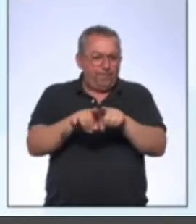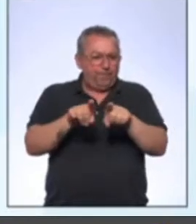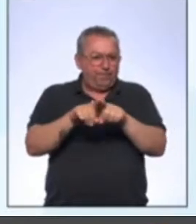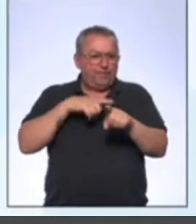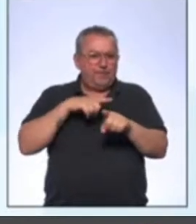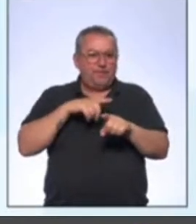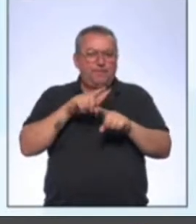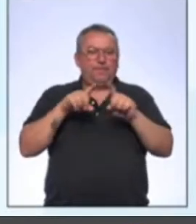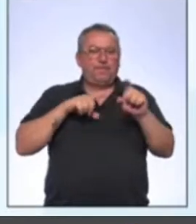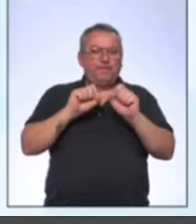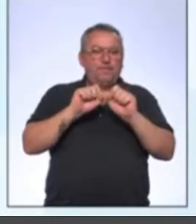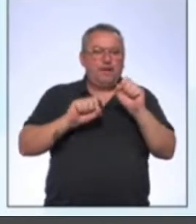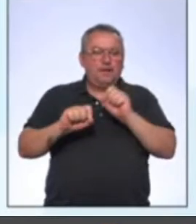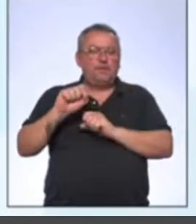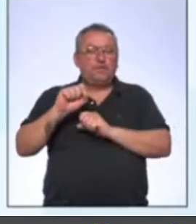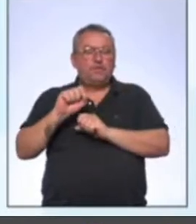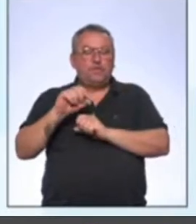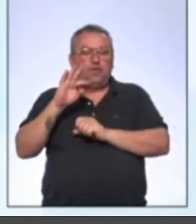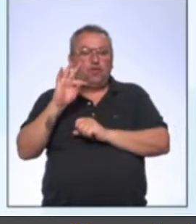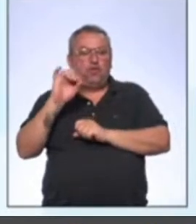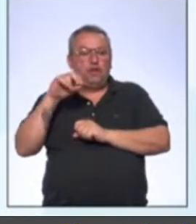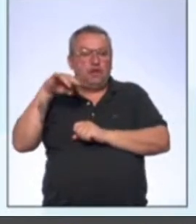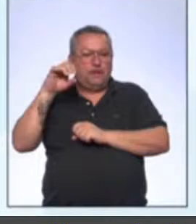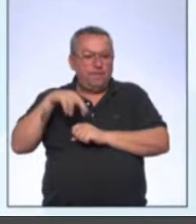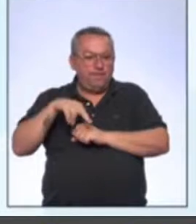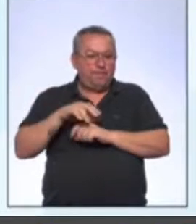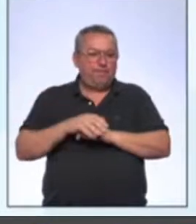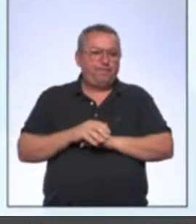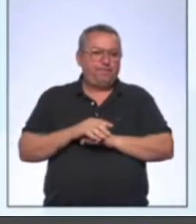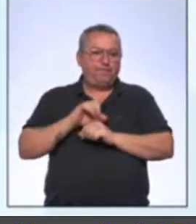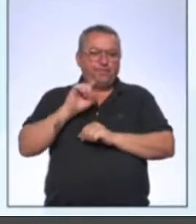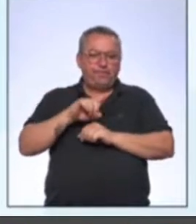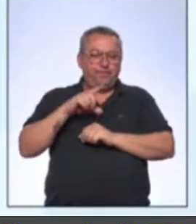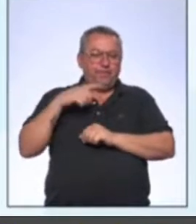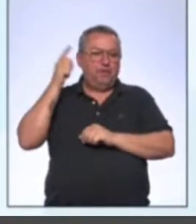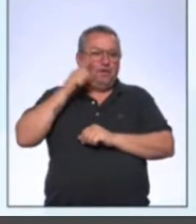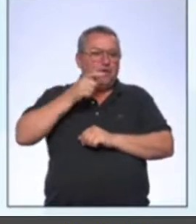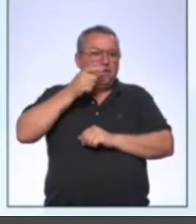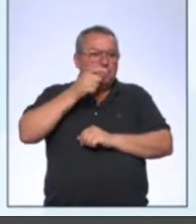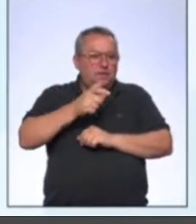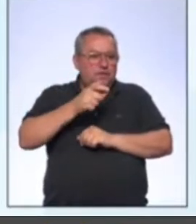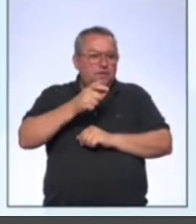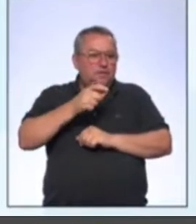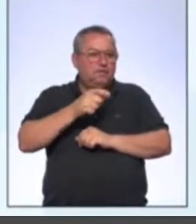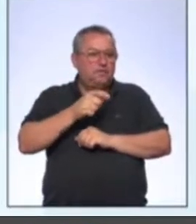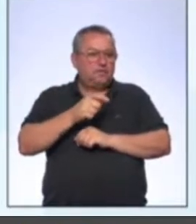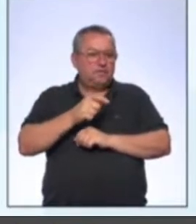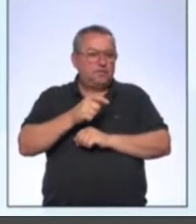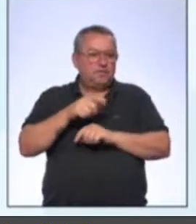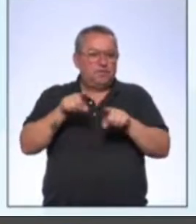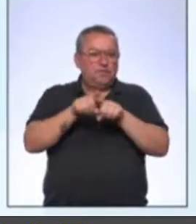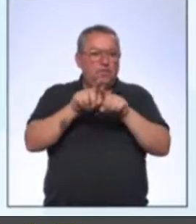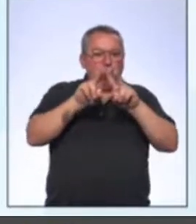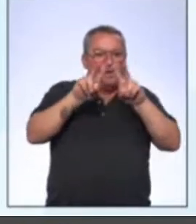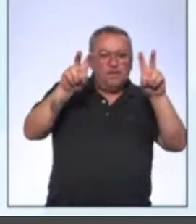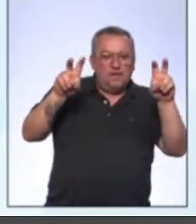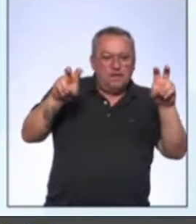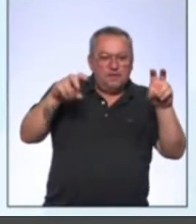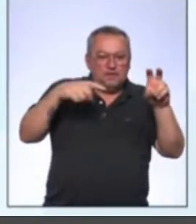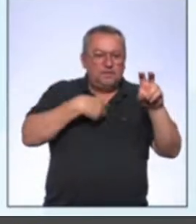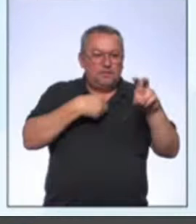no Titãs Acústico. É só um trechinho para a gente poder ver aí uma frase, né, que está